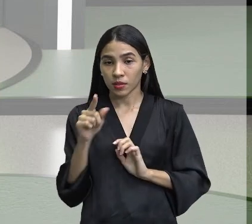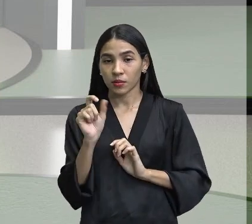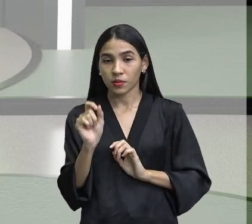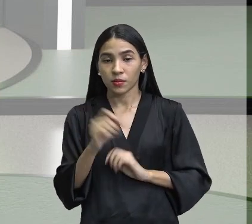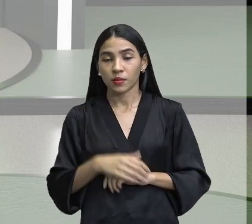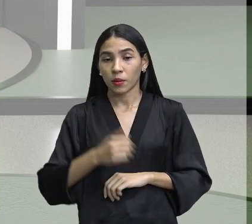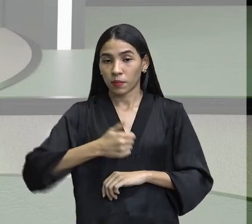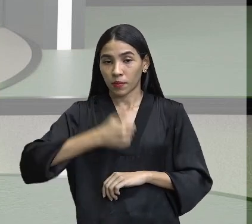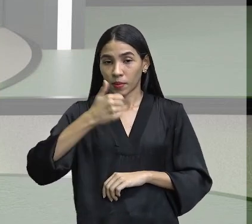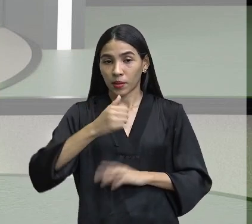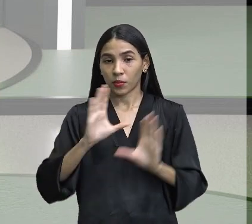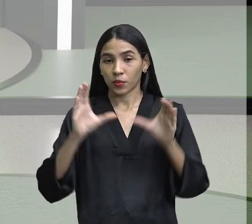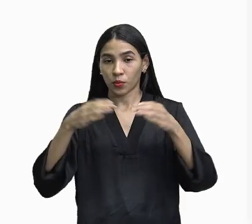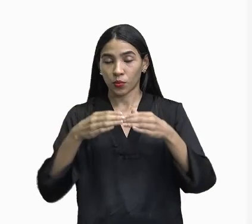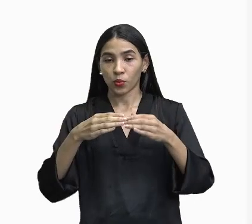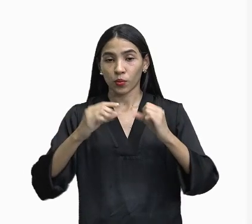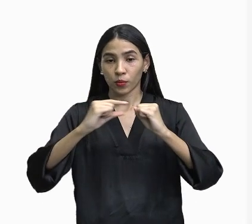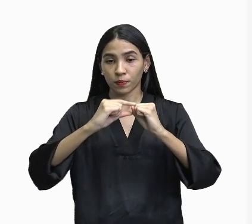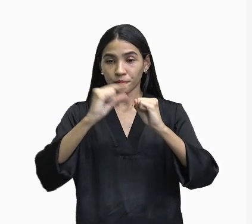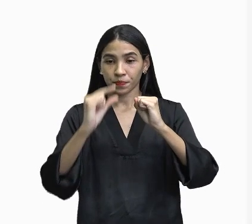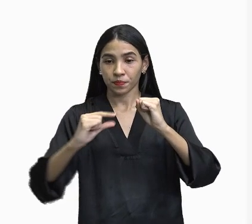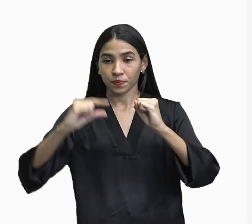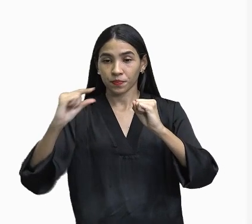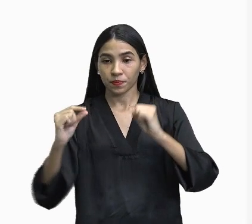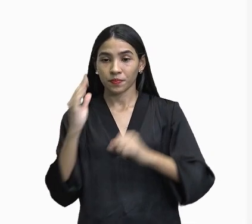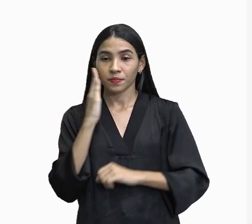o primeiro grupo dos invertebrados.